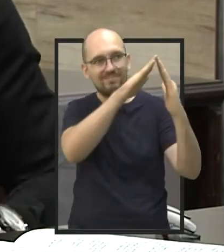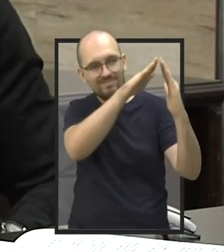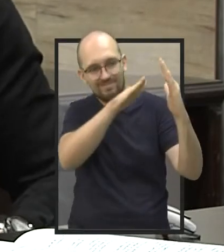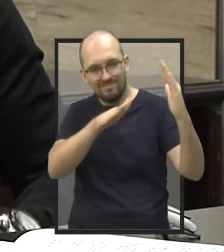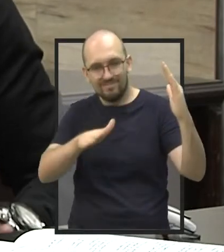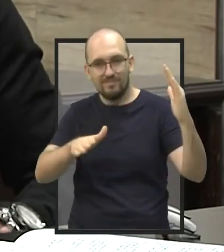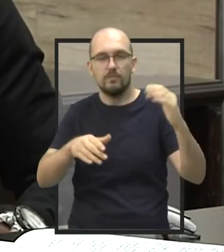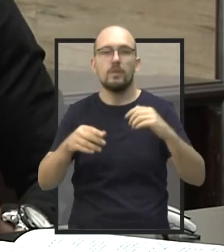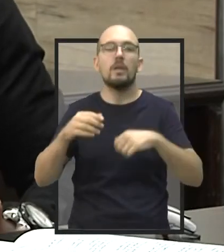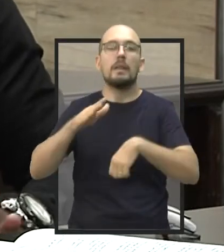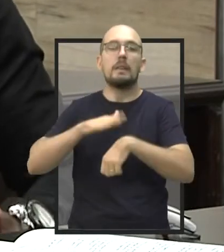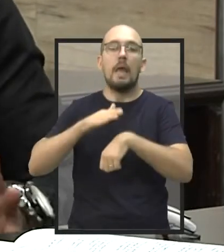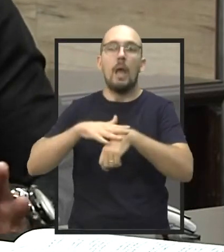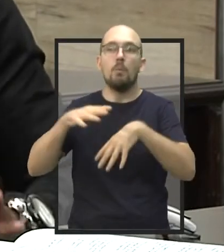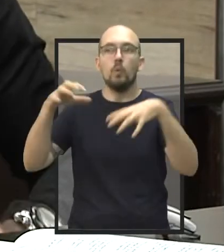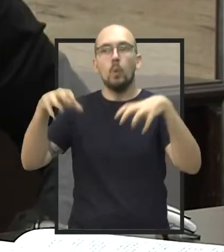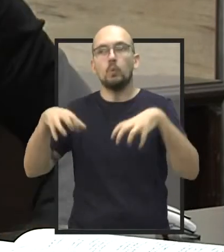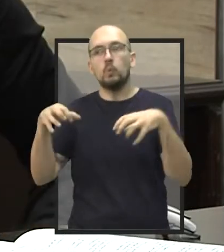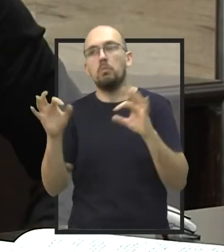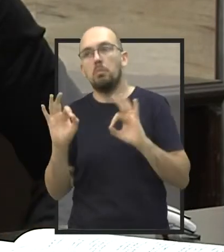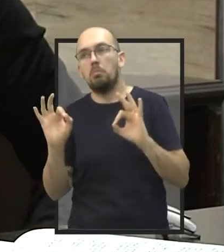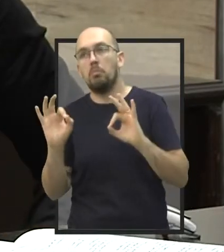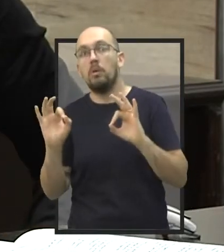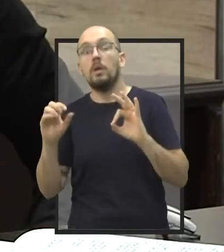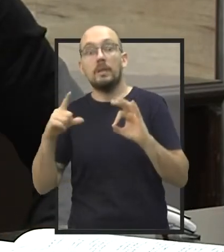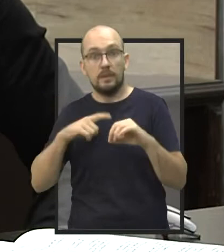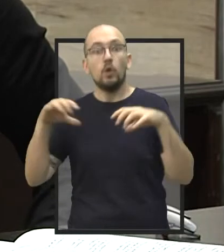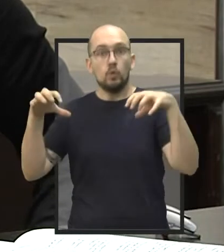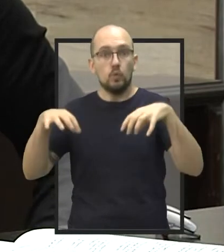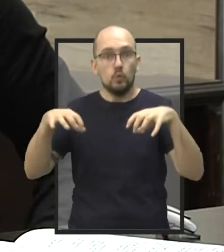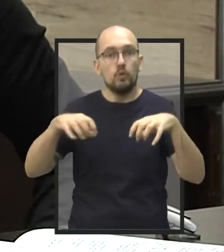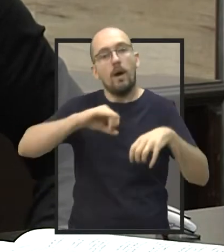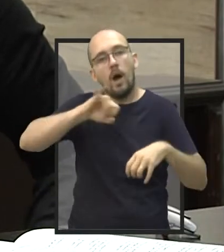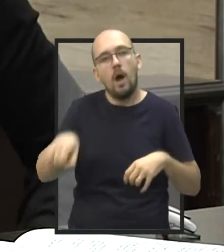E agora sim, e às vezes você poderia economizar agora